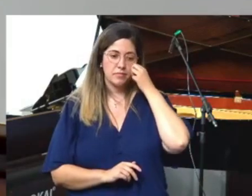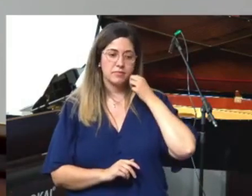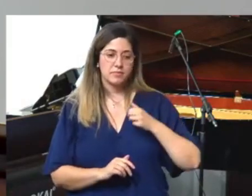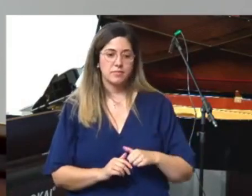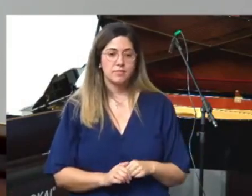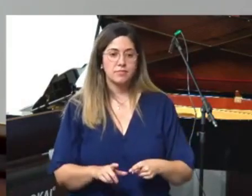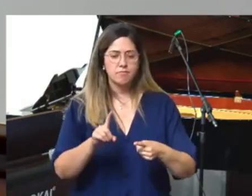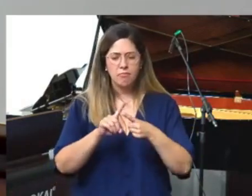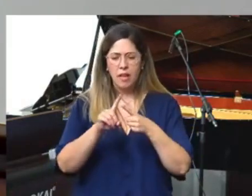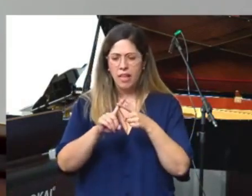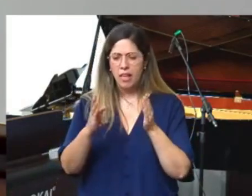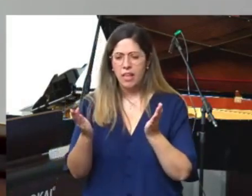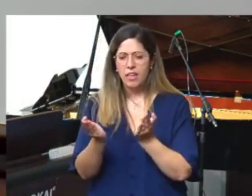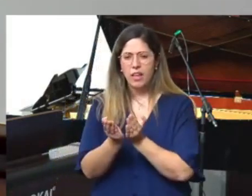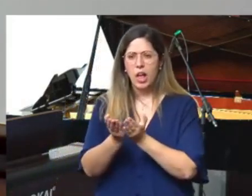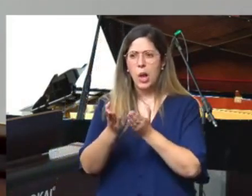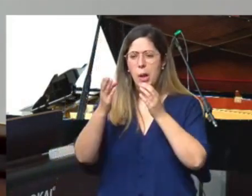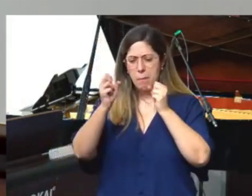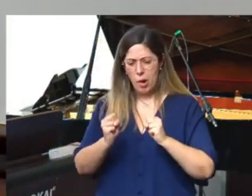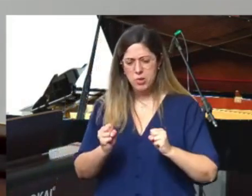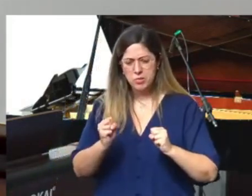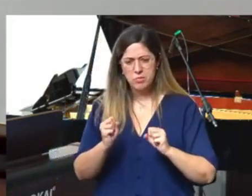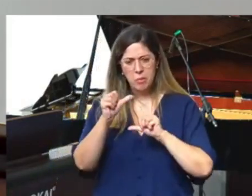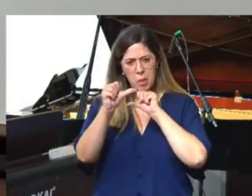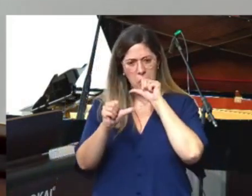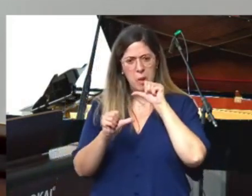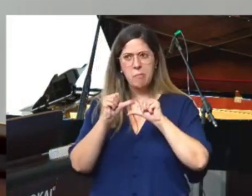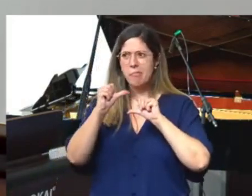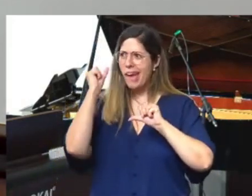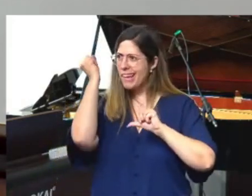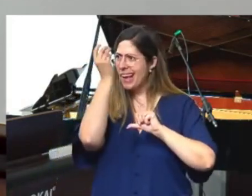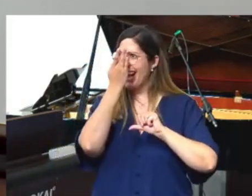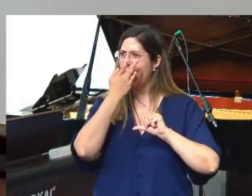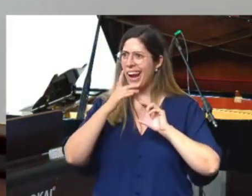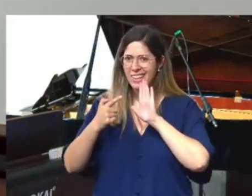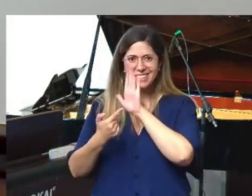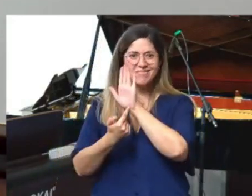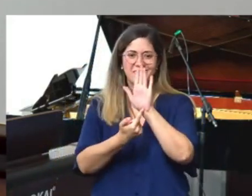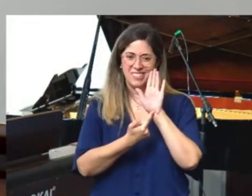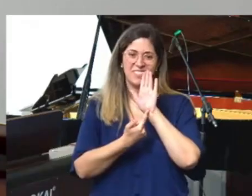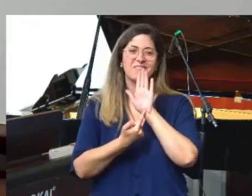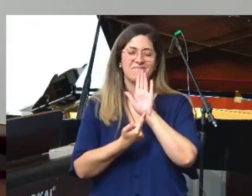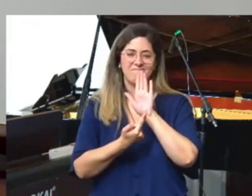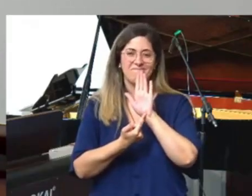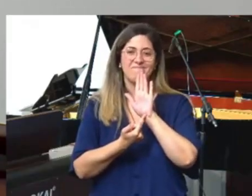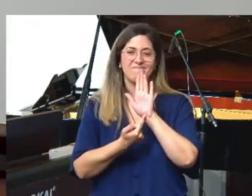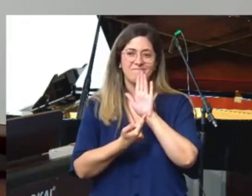aqueles crentes em Creta podem mudar? Porque a graça se manifestou.